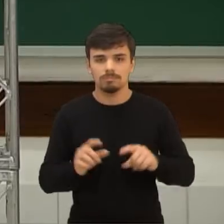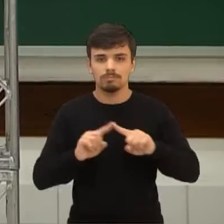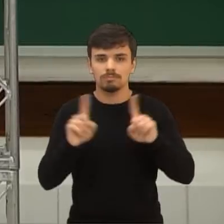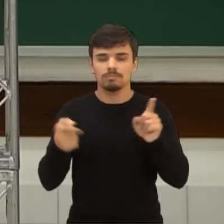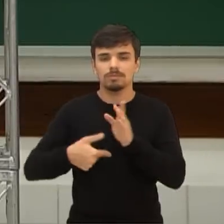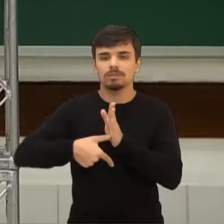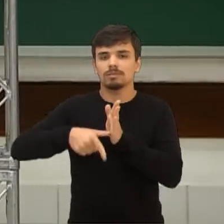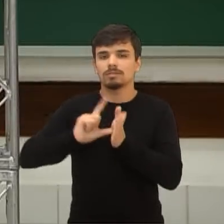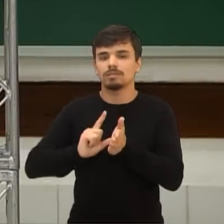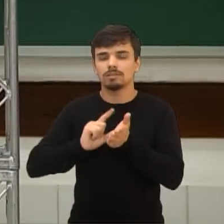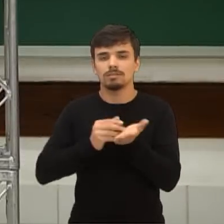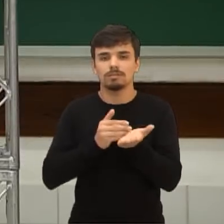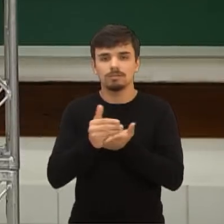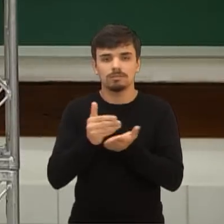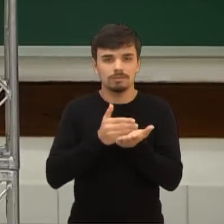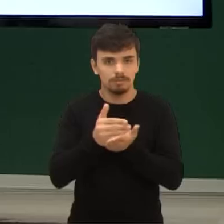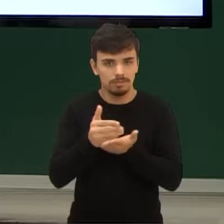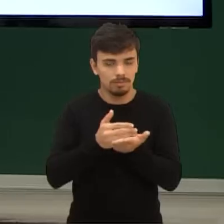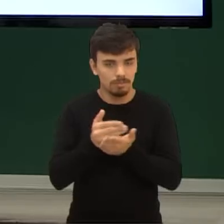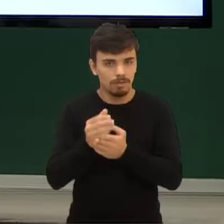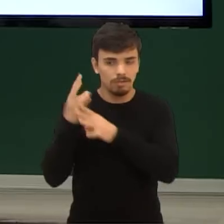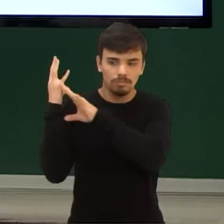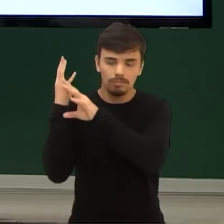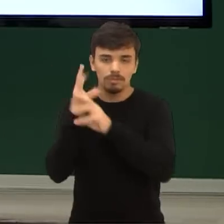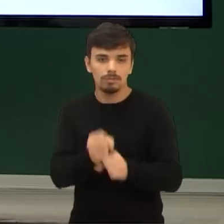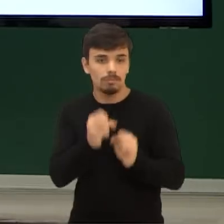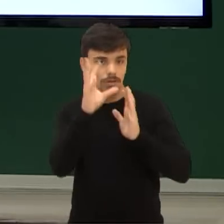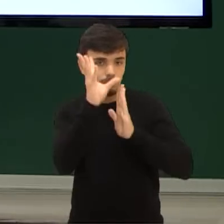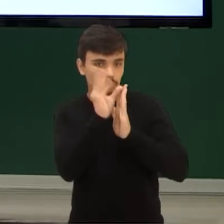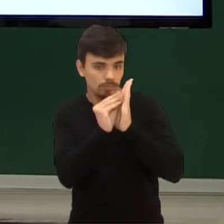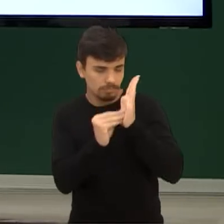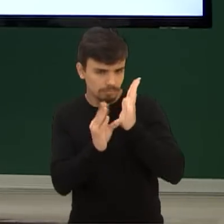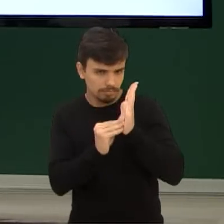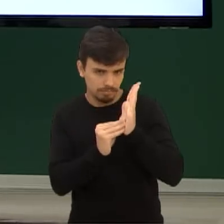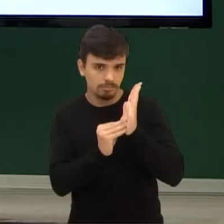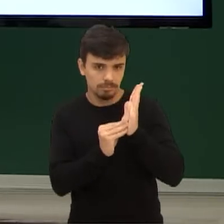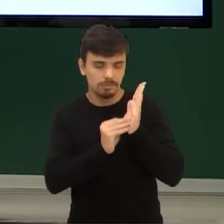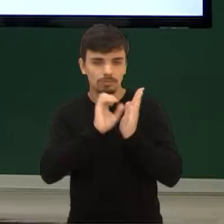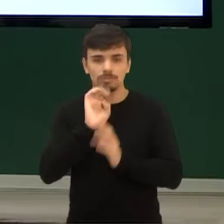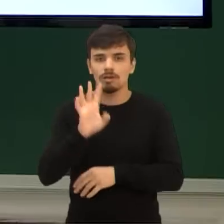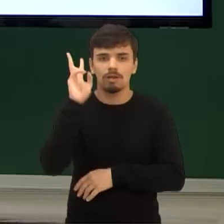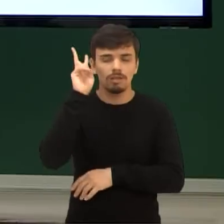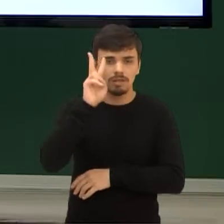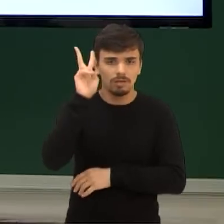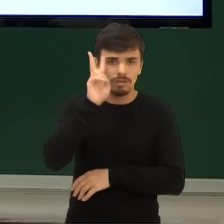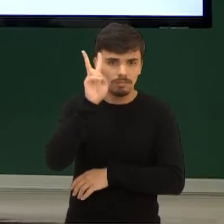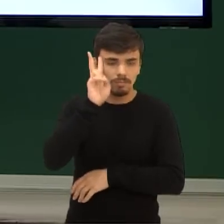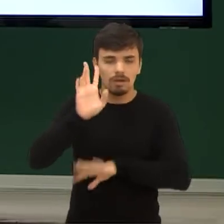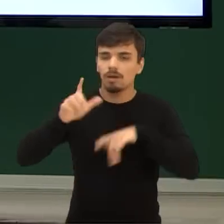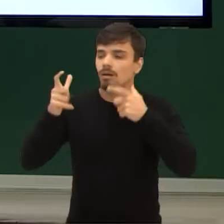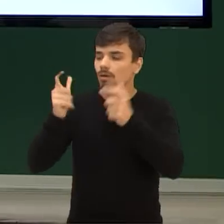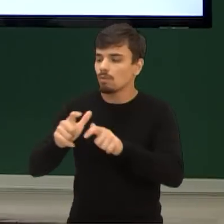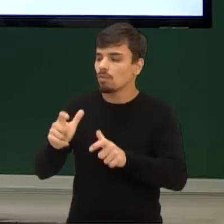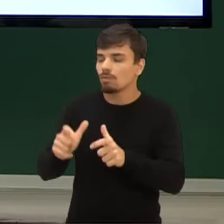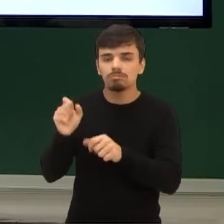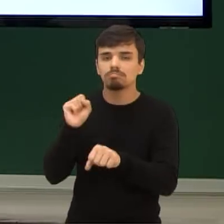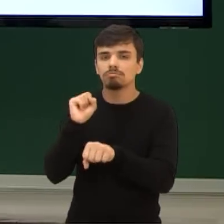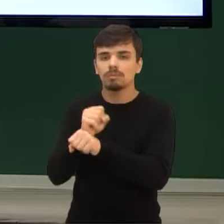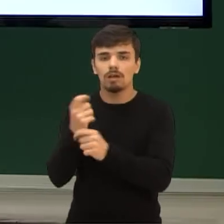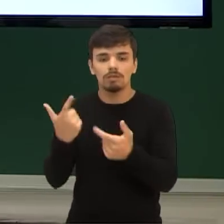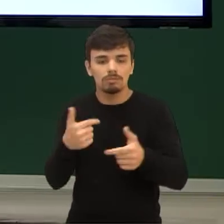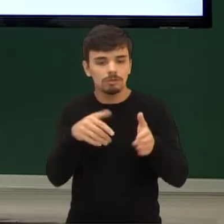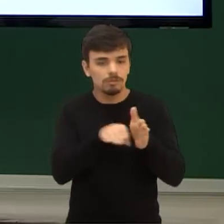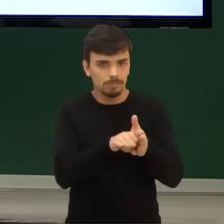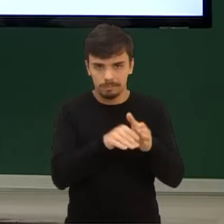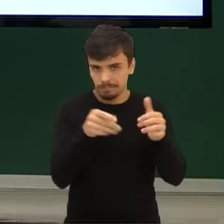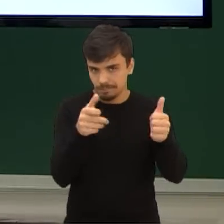Antes da gente iniciar, então, vamos retomar o conteúdo, né? Só para a gente relembrar onde nós paramos, até onde nós já